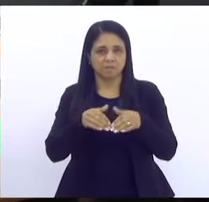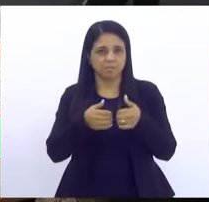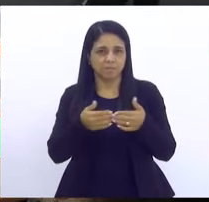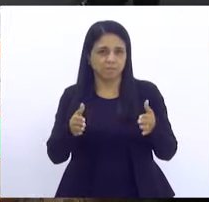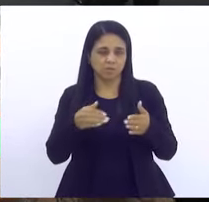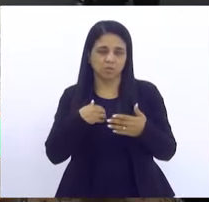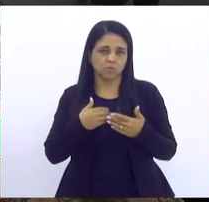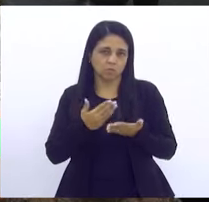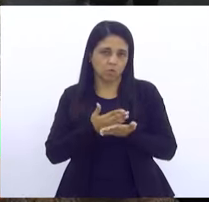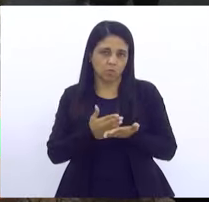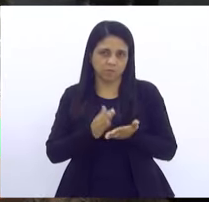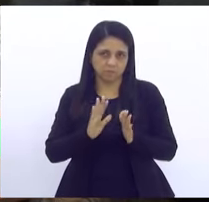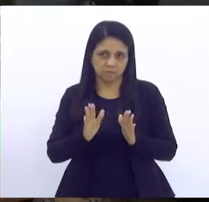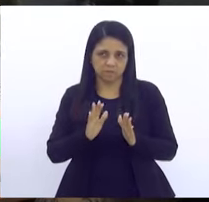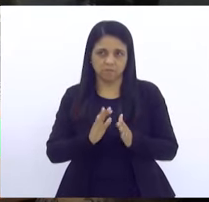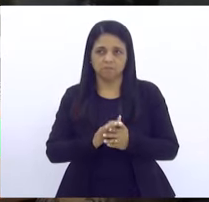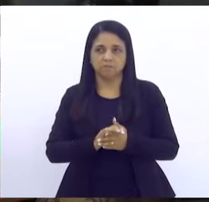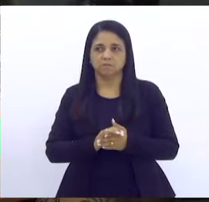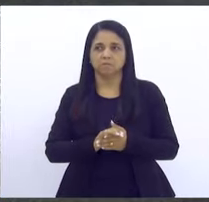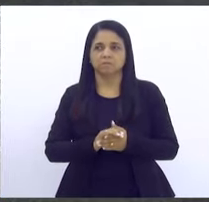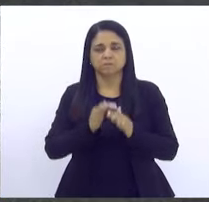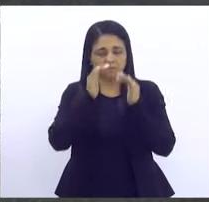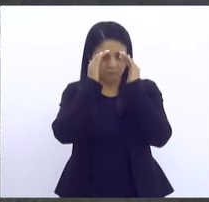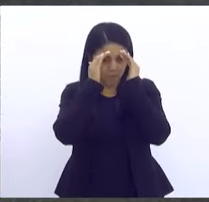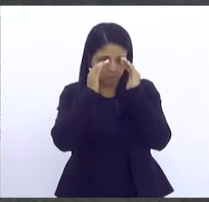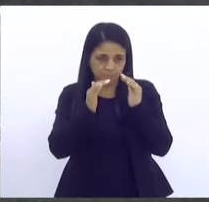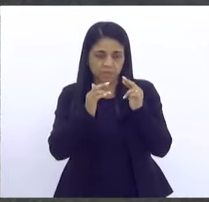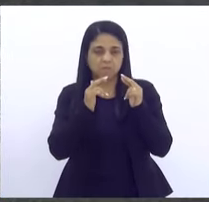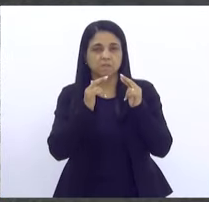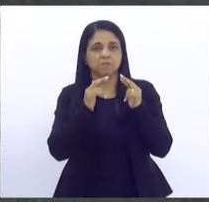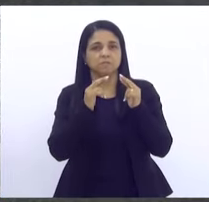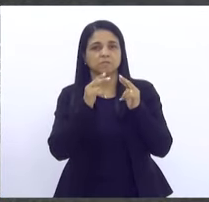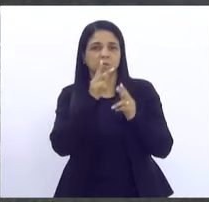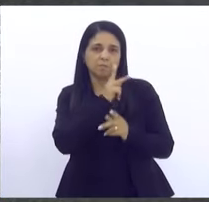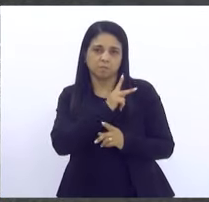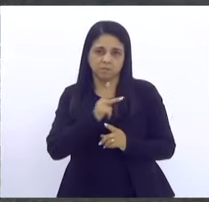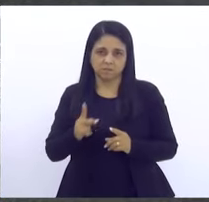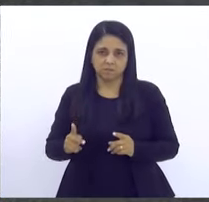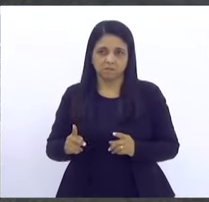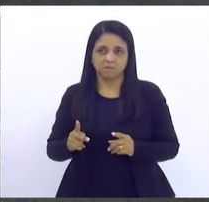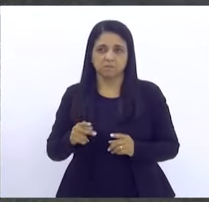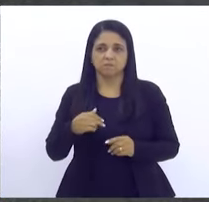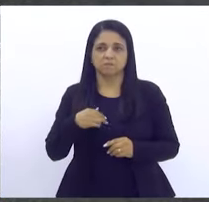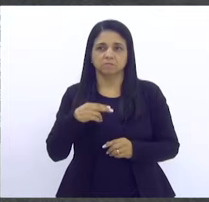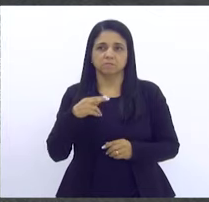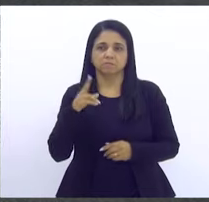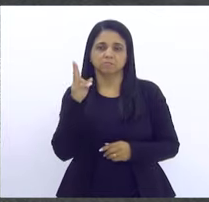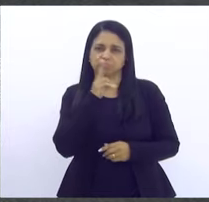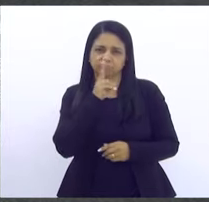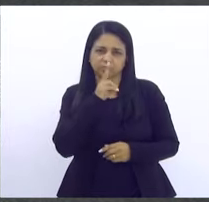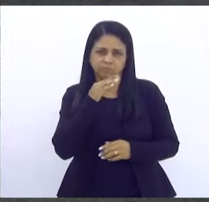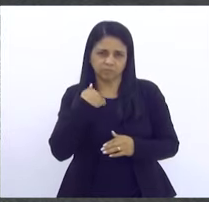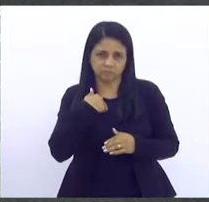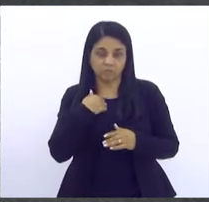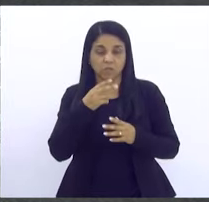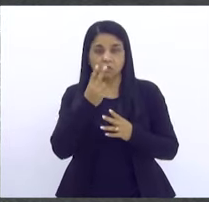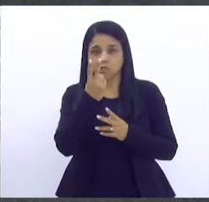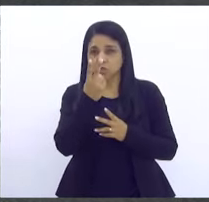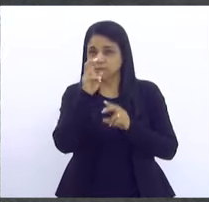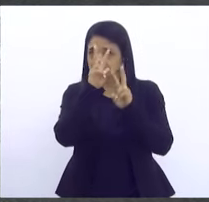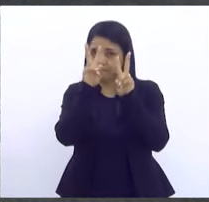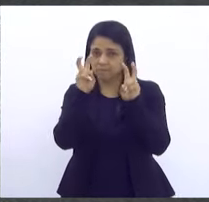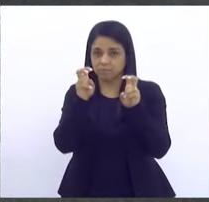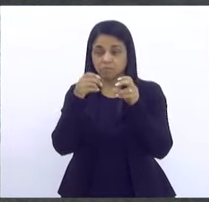comecei a ordem. Sim. Sempre breve, respeitando a presença de Vossa Excelência. São dois temas muito rapidamente a tocar. O